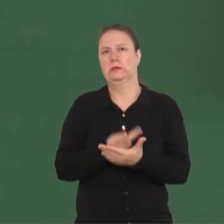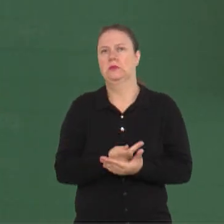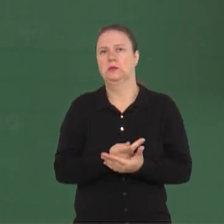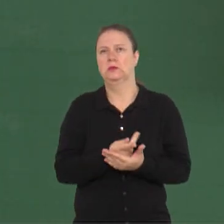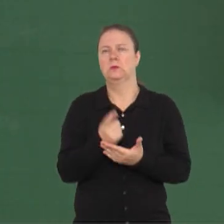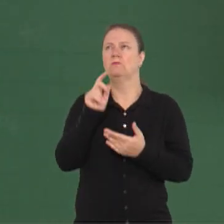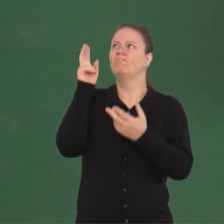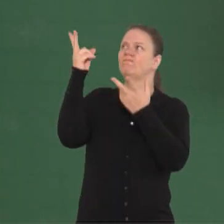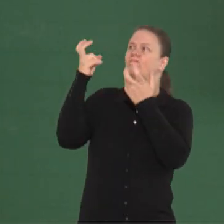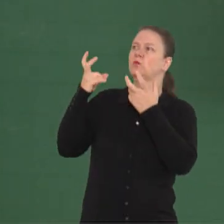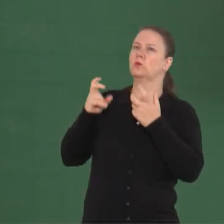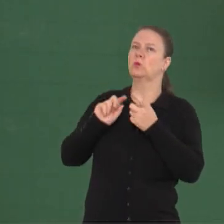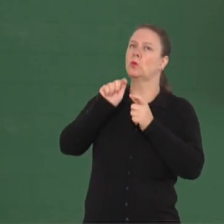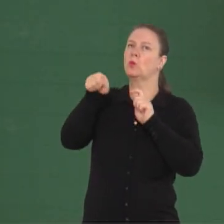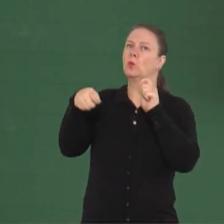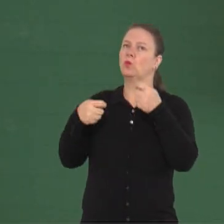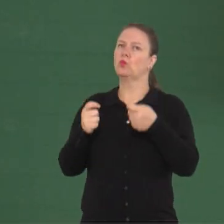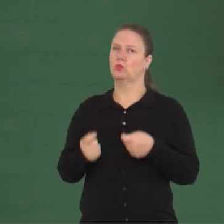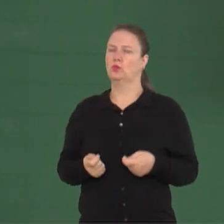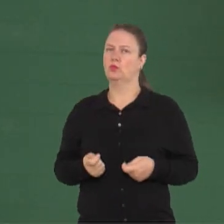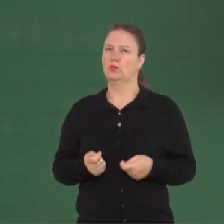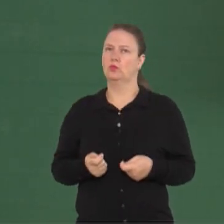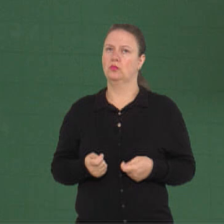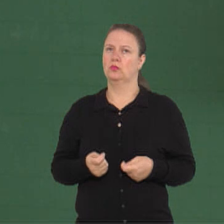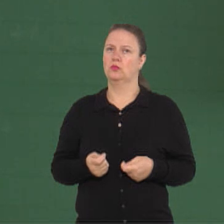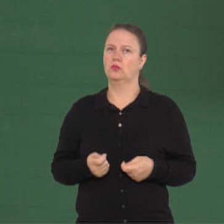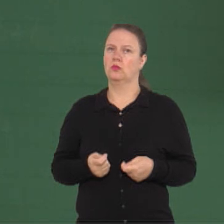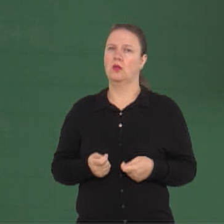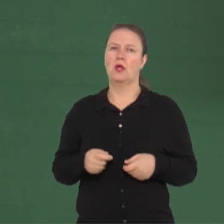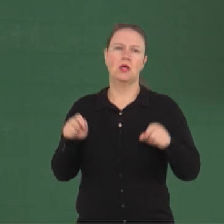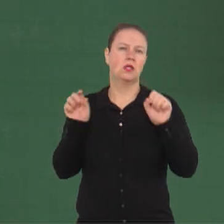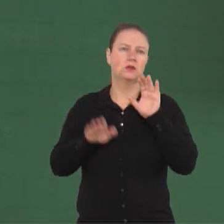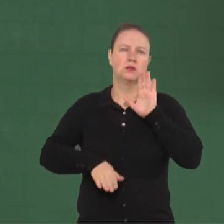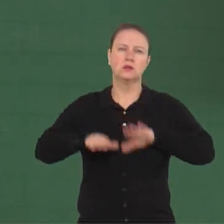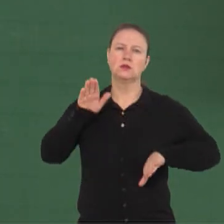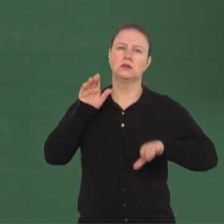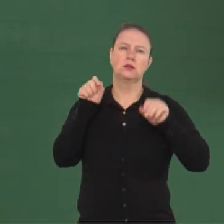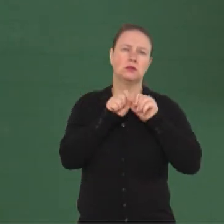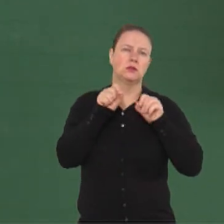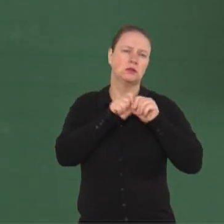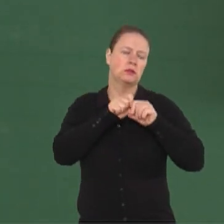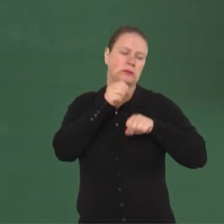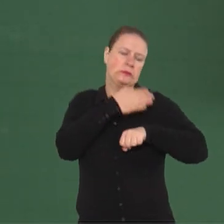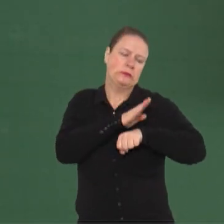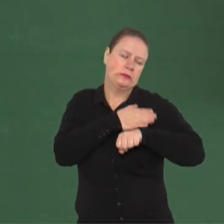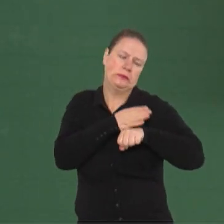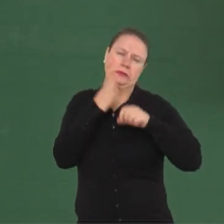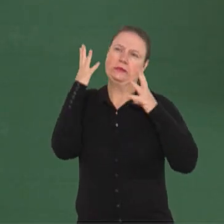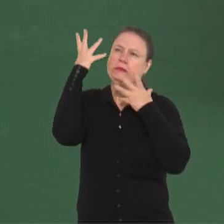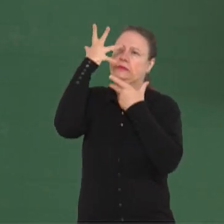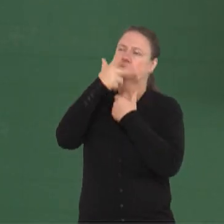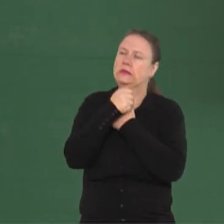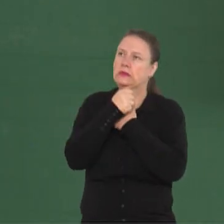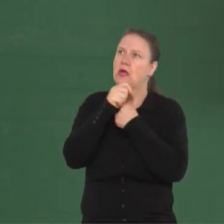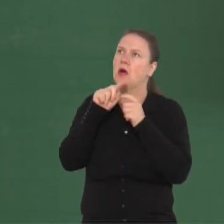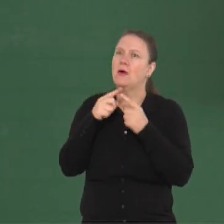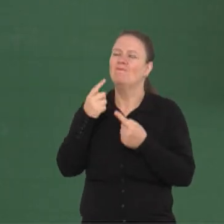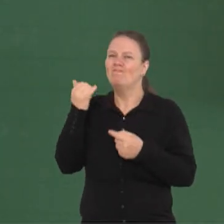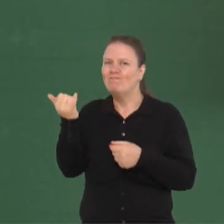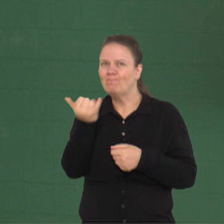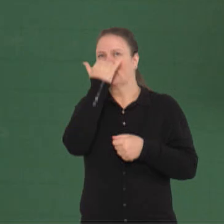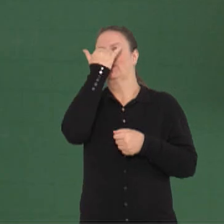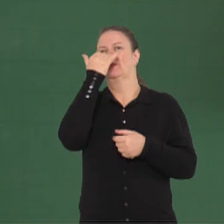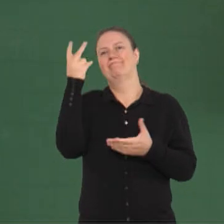dos números. Que normalmente a gente resolve um exercício lindo, um exercício bonito, robusto, mas a gente erra um sinal no meio do